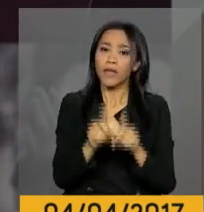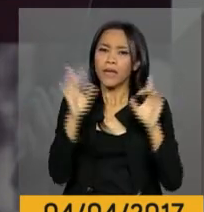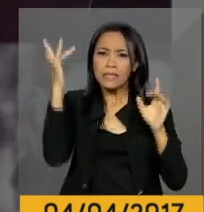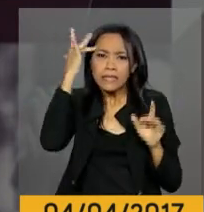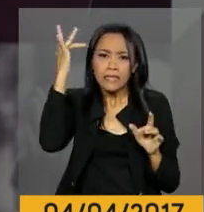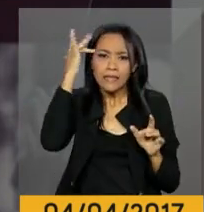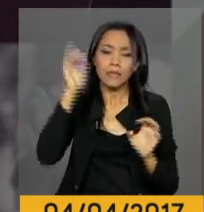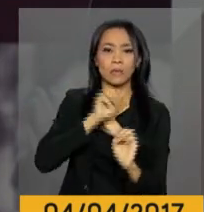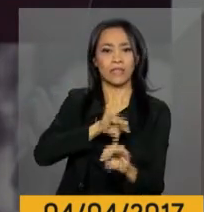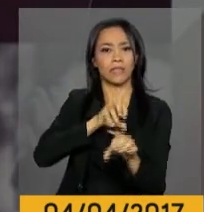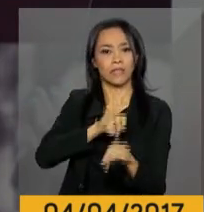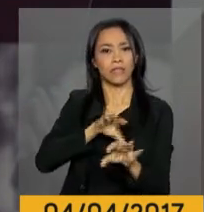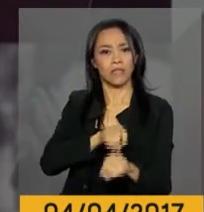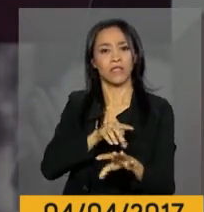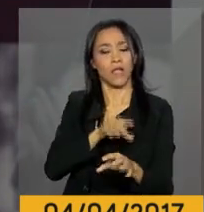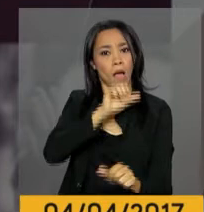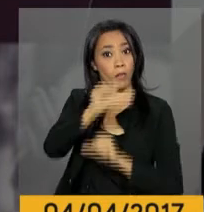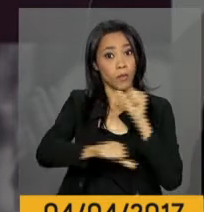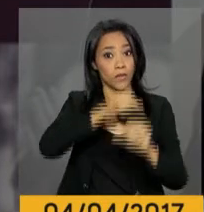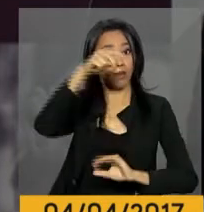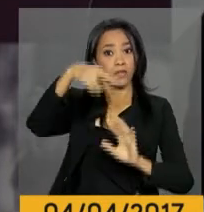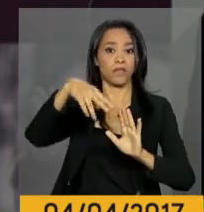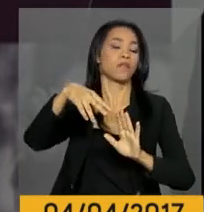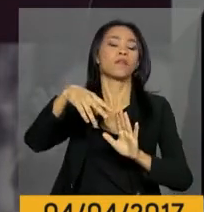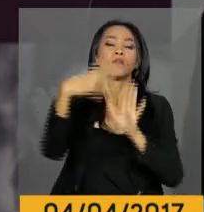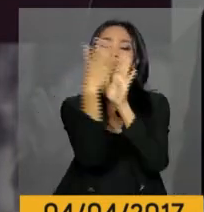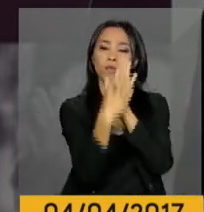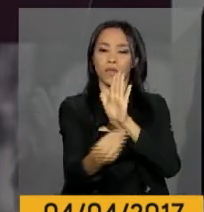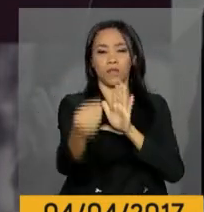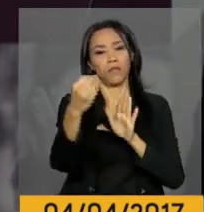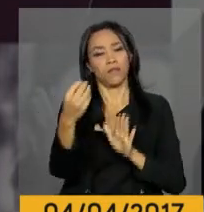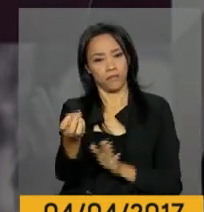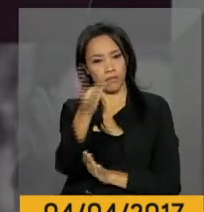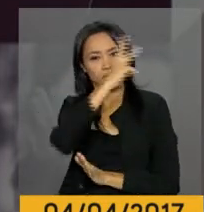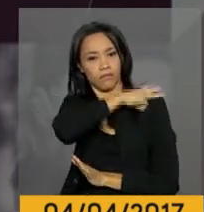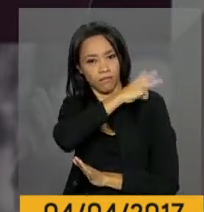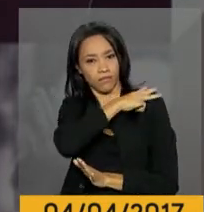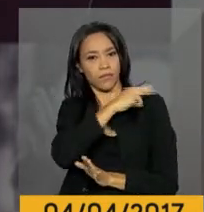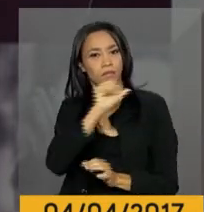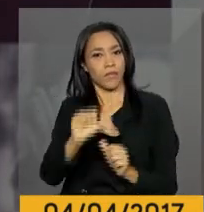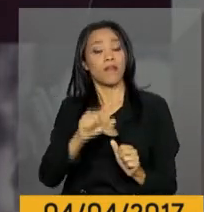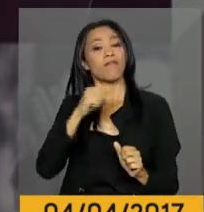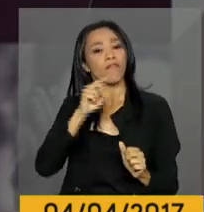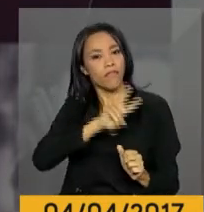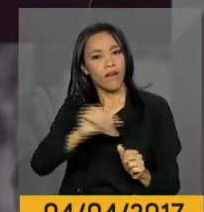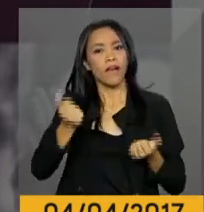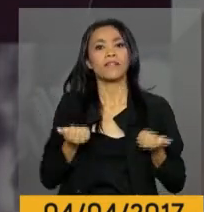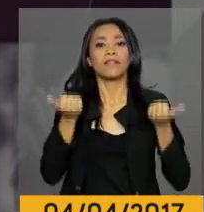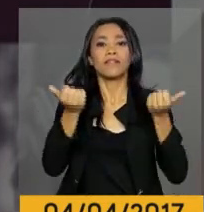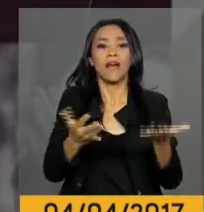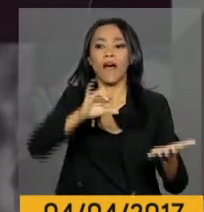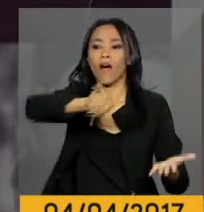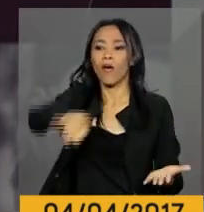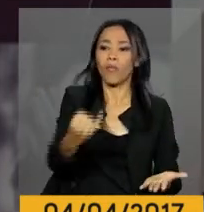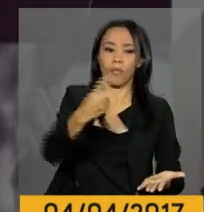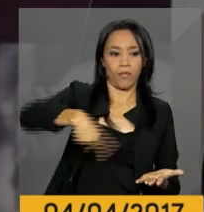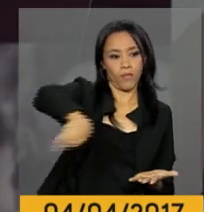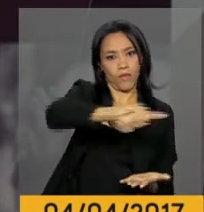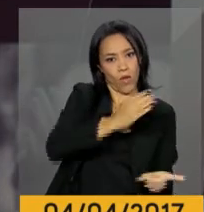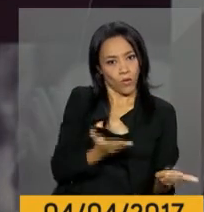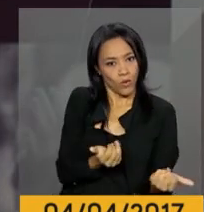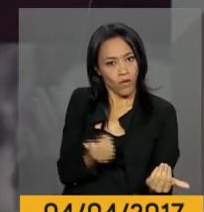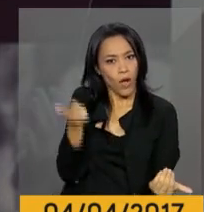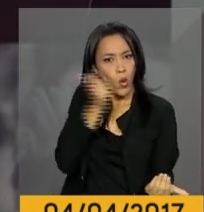qualidade. A reforma do ensino médio, que já instituímos, dará mais opções ao jovem para perseguir